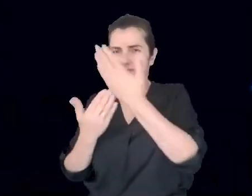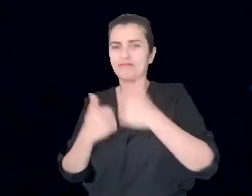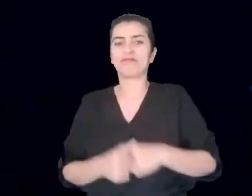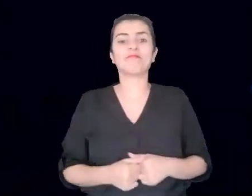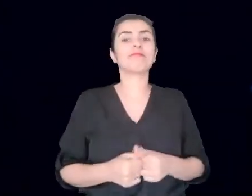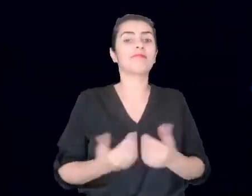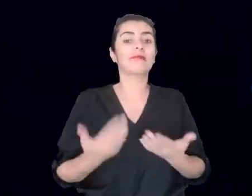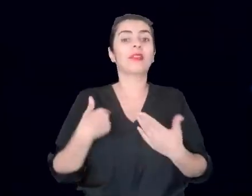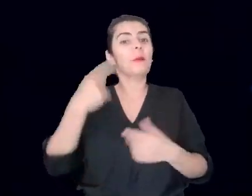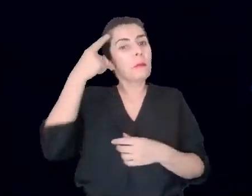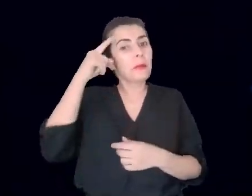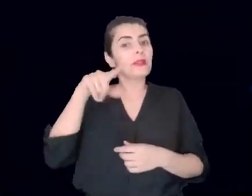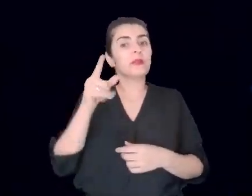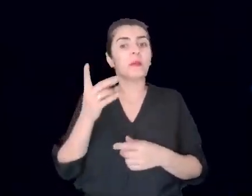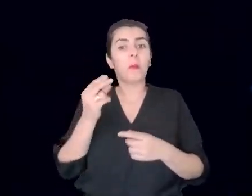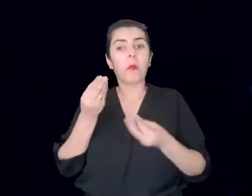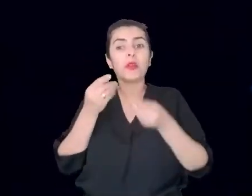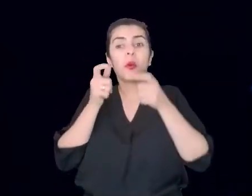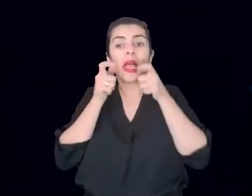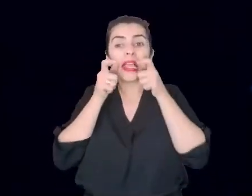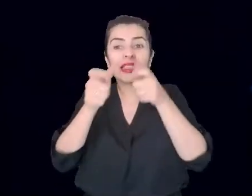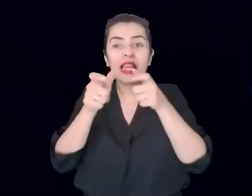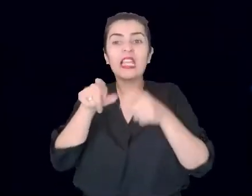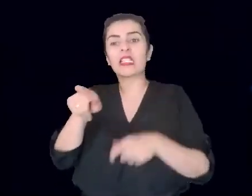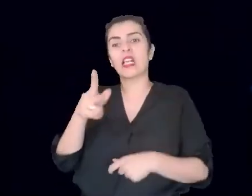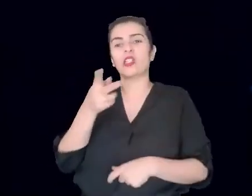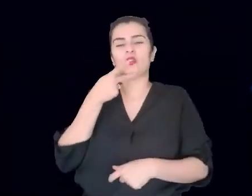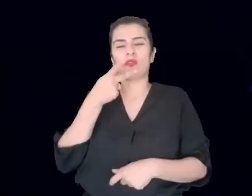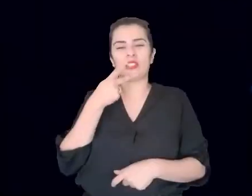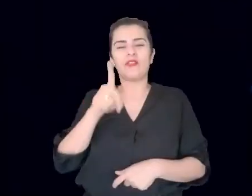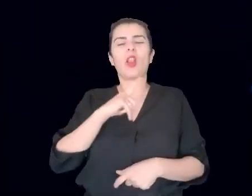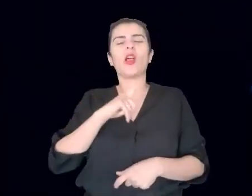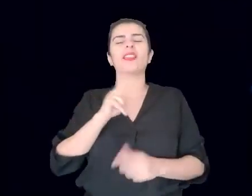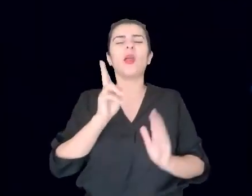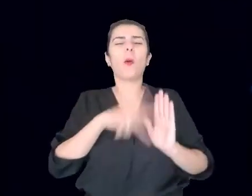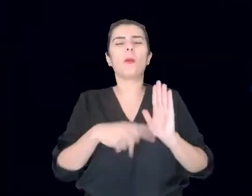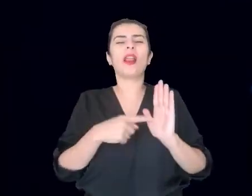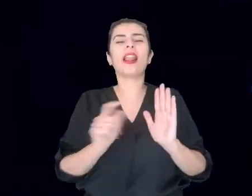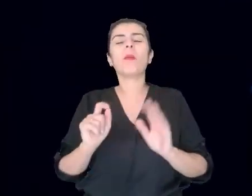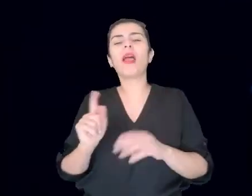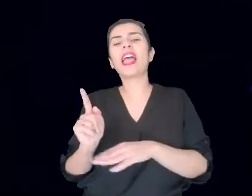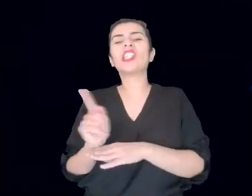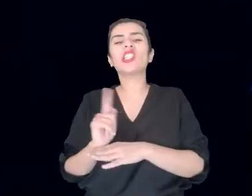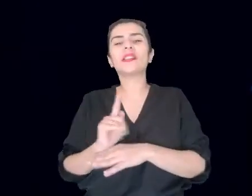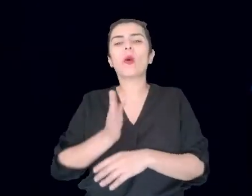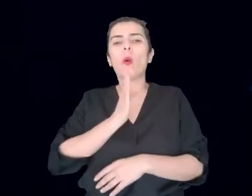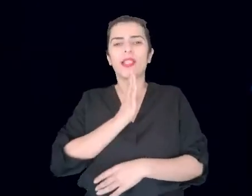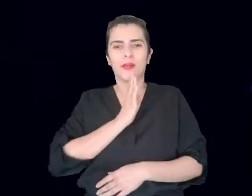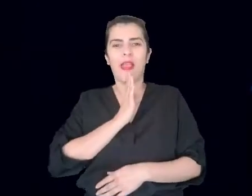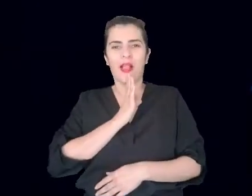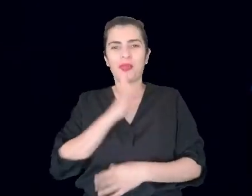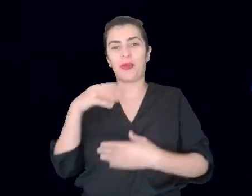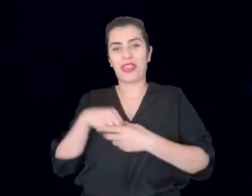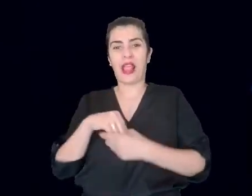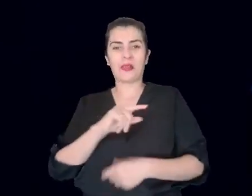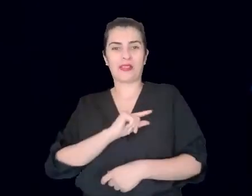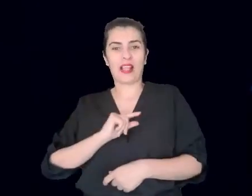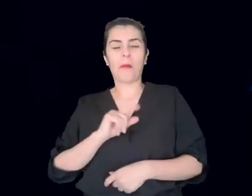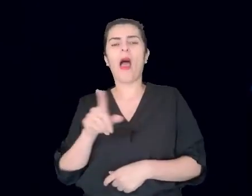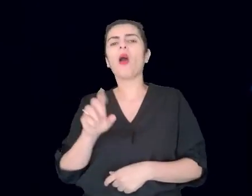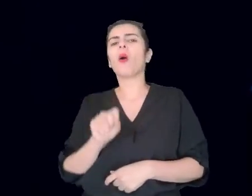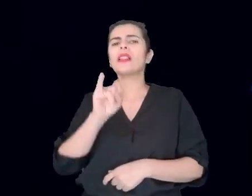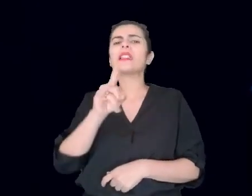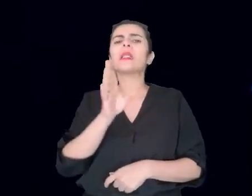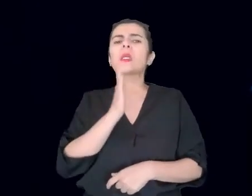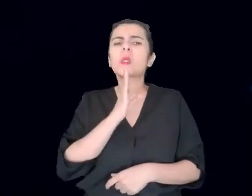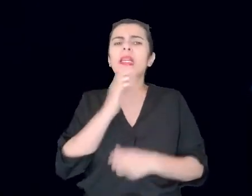você comentou aí desse programa da Samarco de gestão de conhecimento, né? Se você puder explicar brevemente do que se trata, porque,